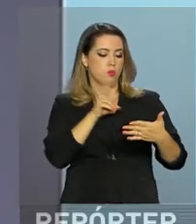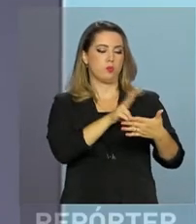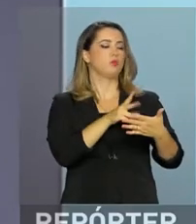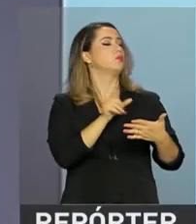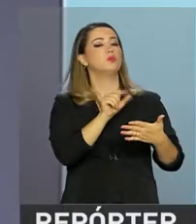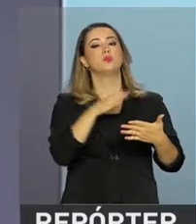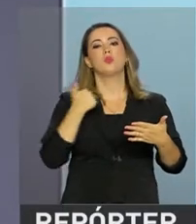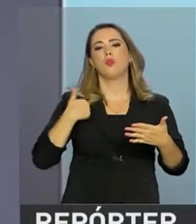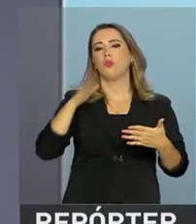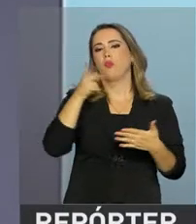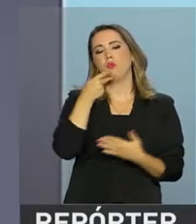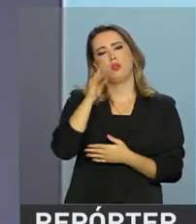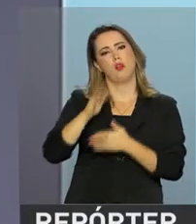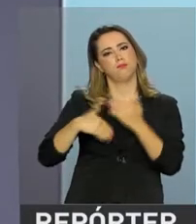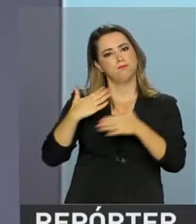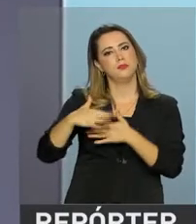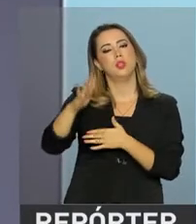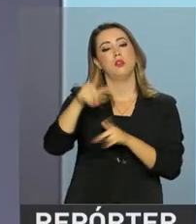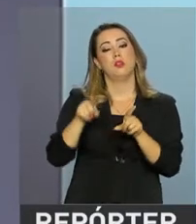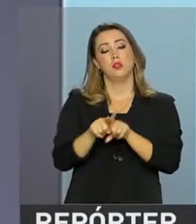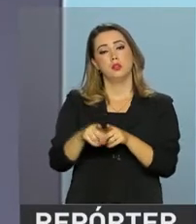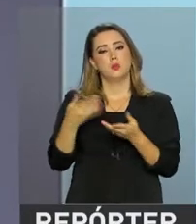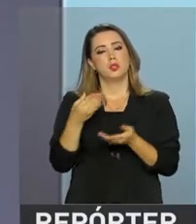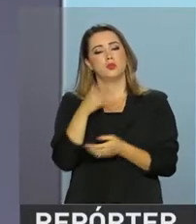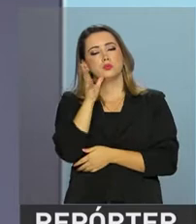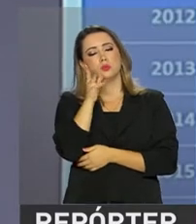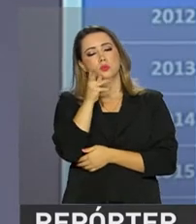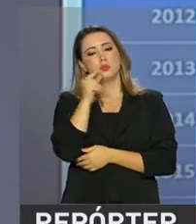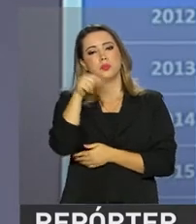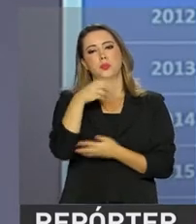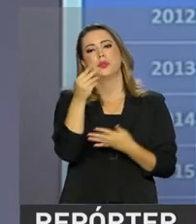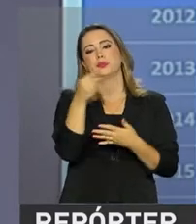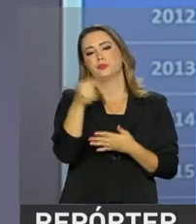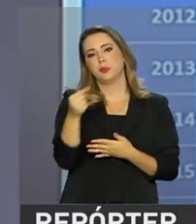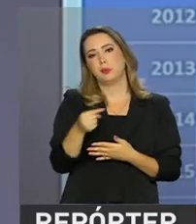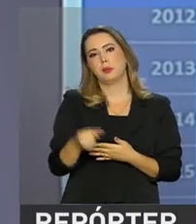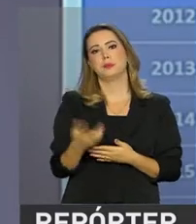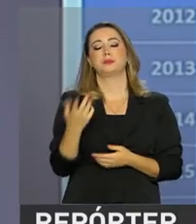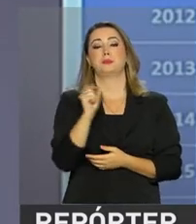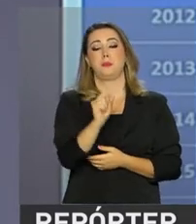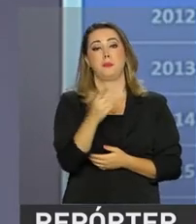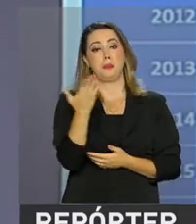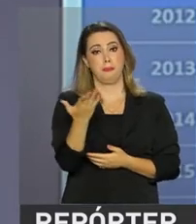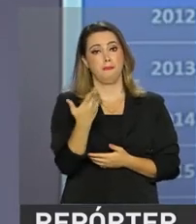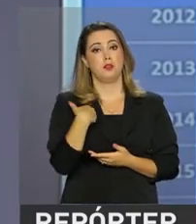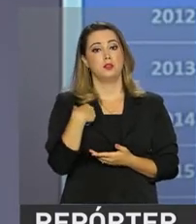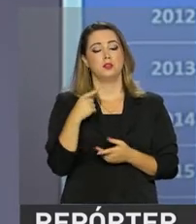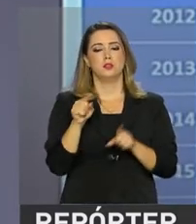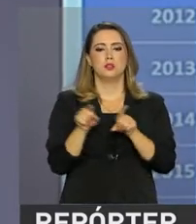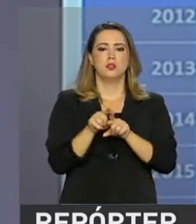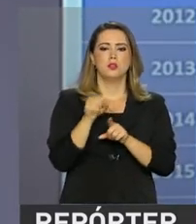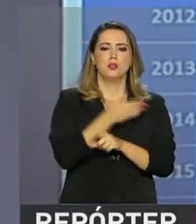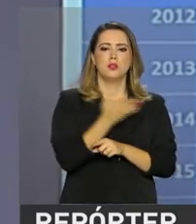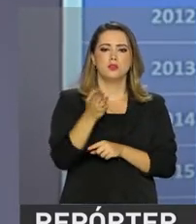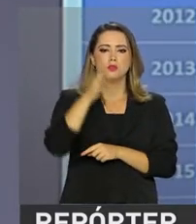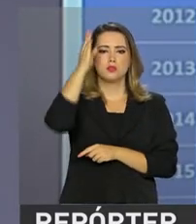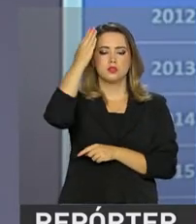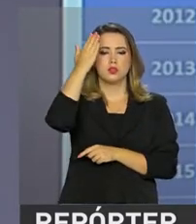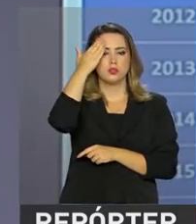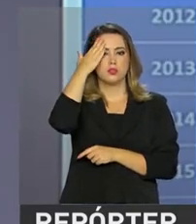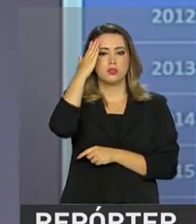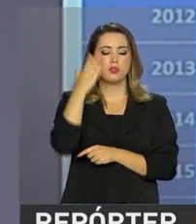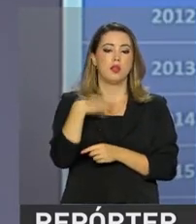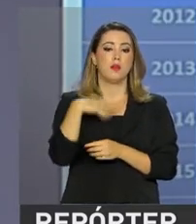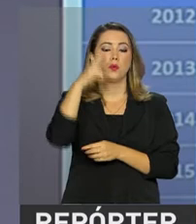passar direto para não fazermos, então, não demorarmos muito com isso, né? O histórico de abstenção, como os senhores já devem